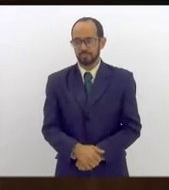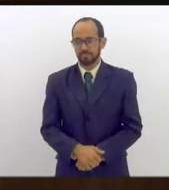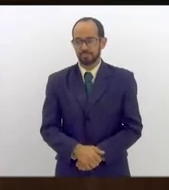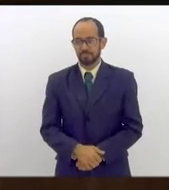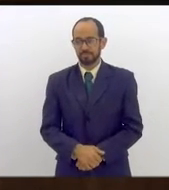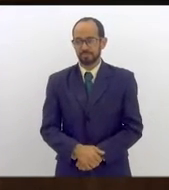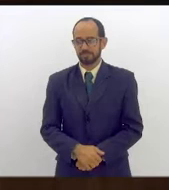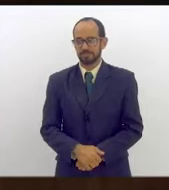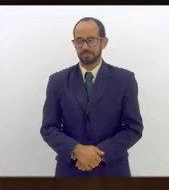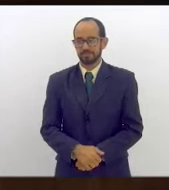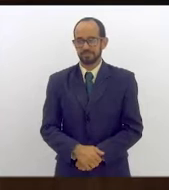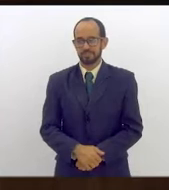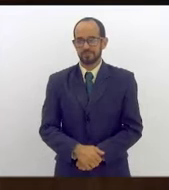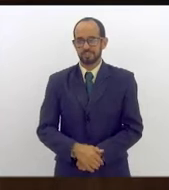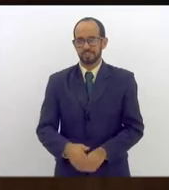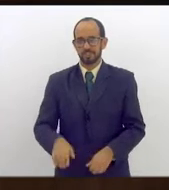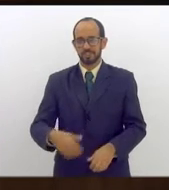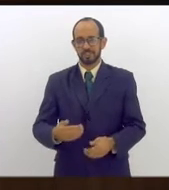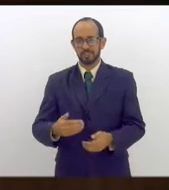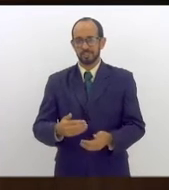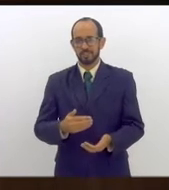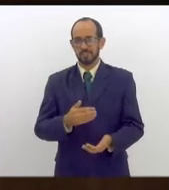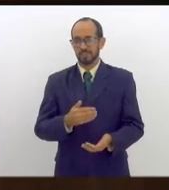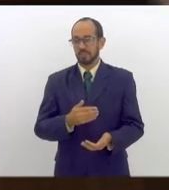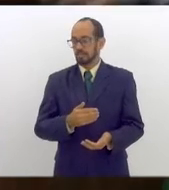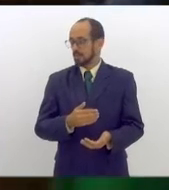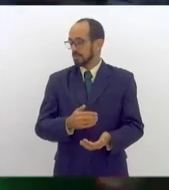Em princípio, a anexação